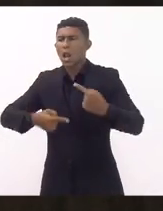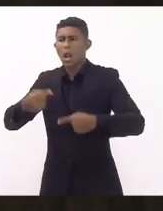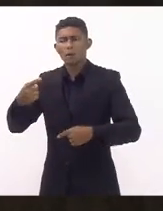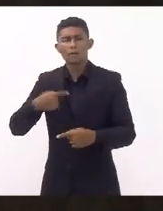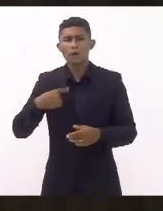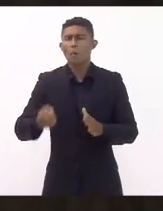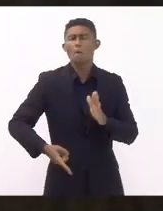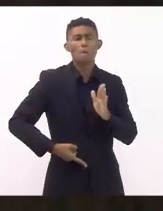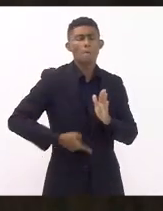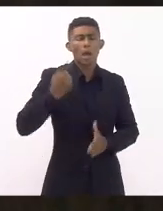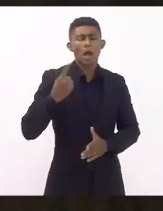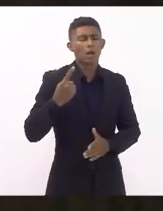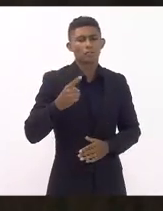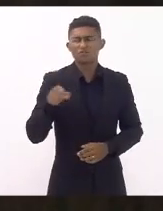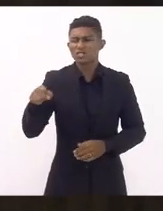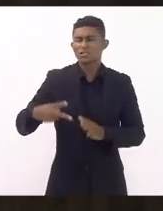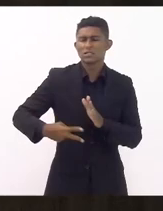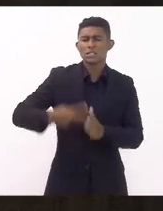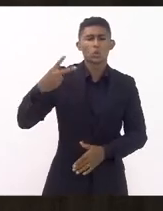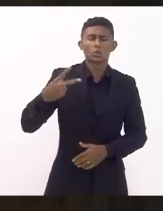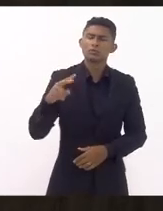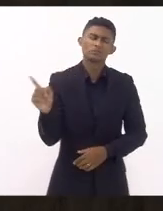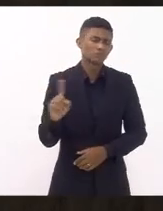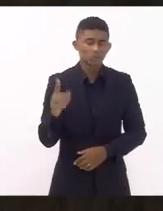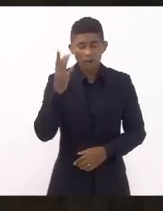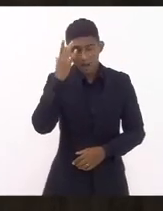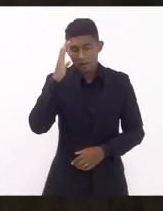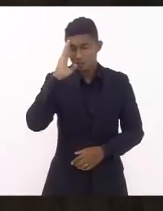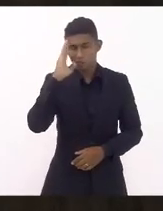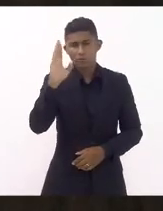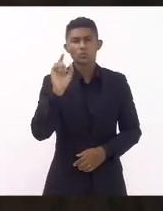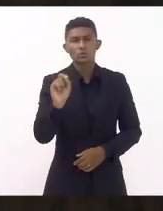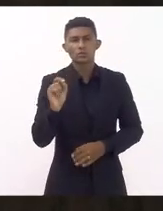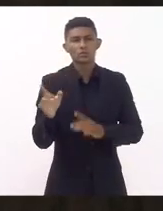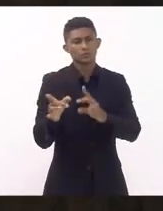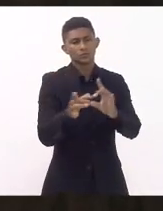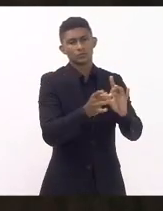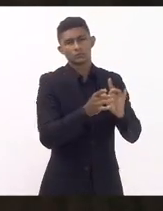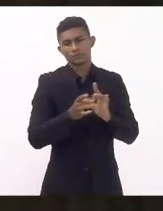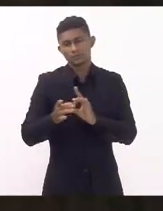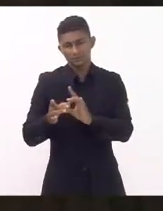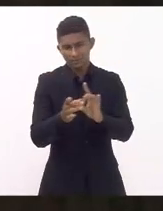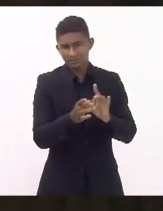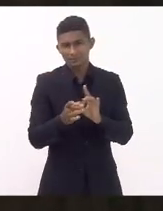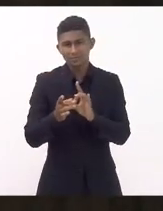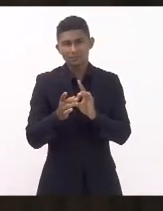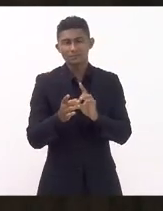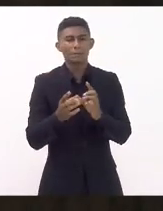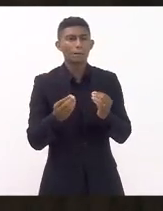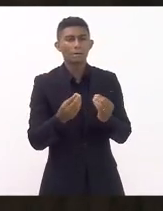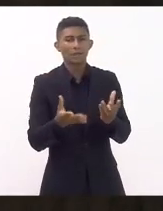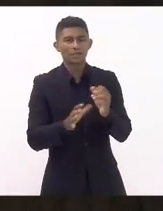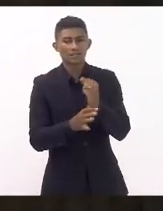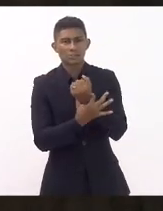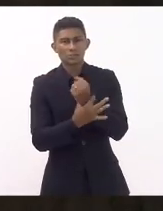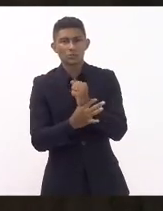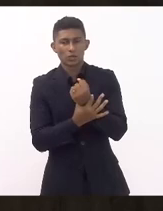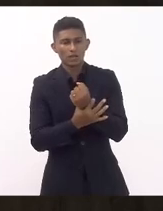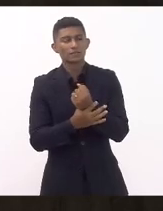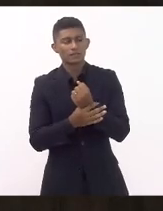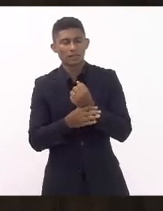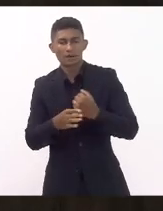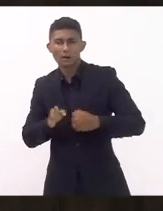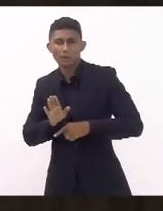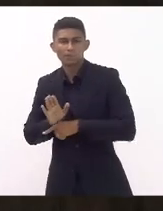chegou depois, porque eu acho que é importante a união das forças em defesa da segurança pública. Então,